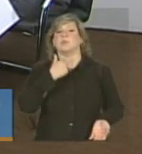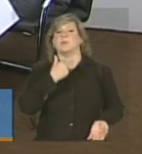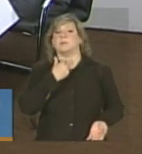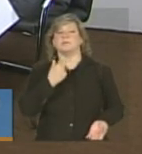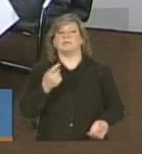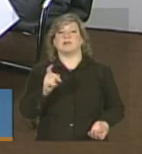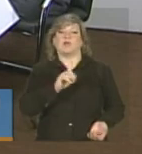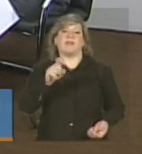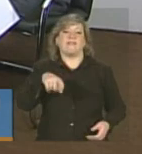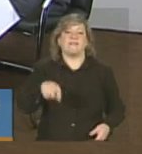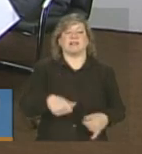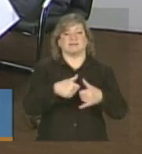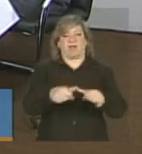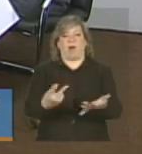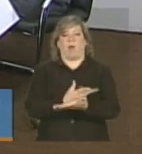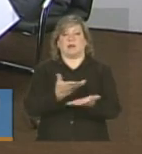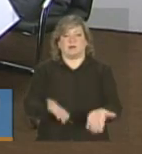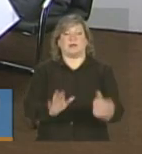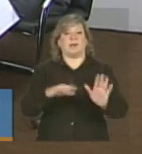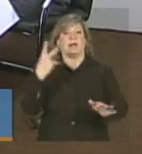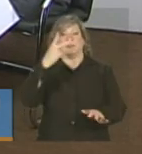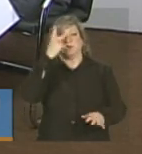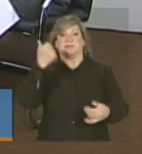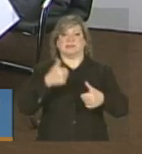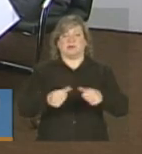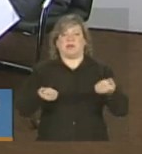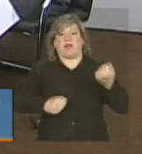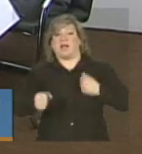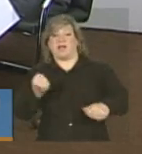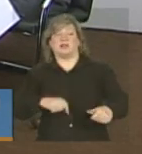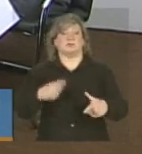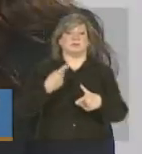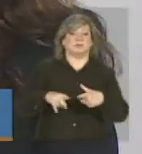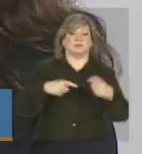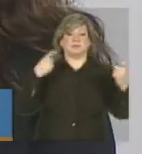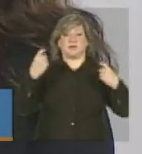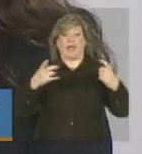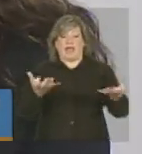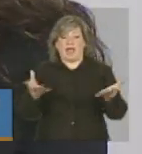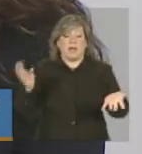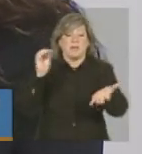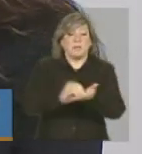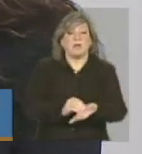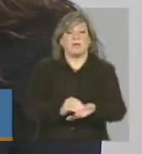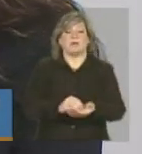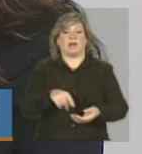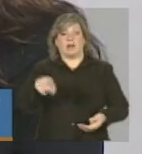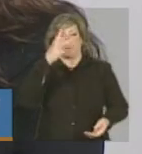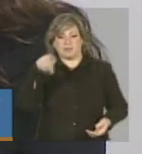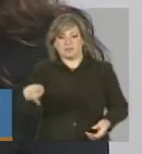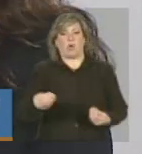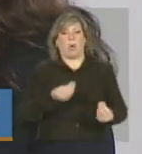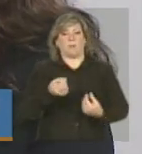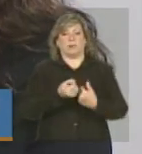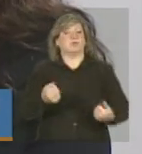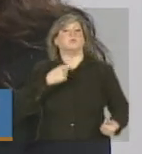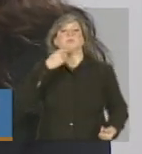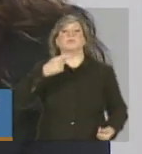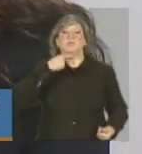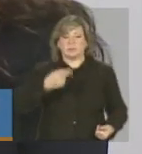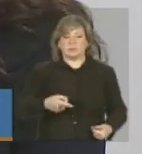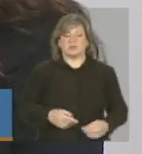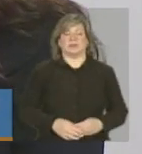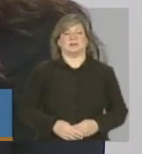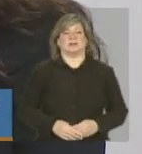acontecendo isso. Então, as pessoas estão ansiosas e angustiadas porque quer colocar aquela pessoa como adjunto e não está